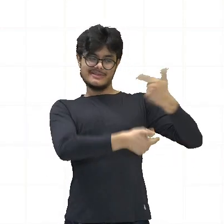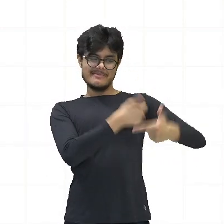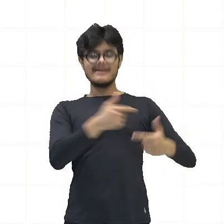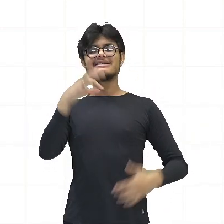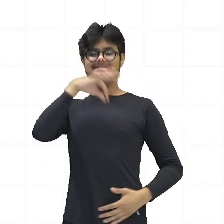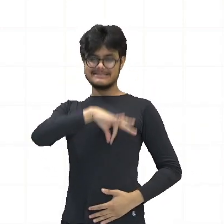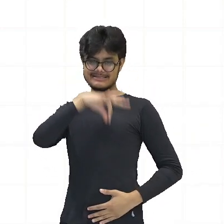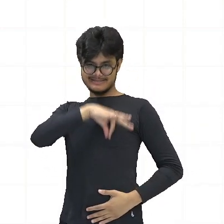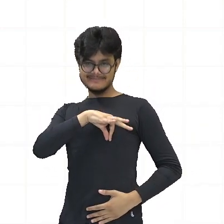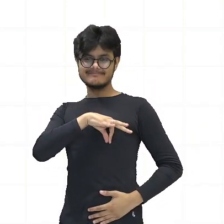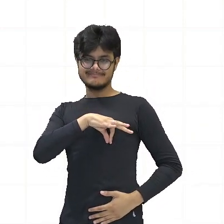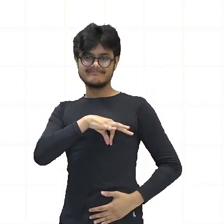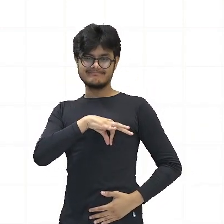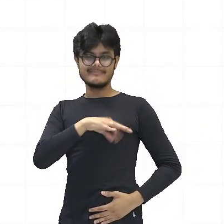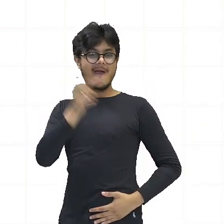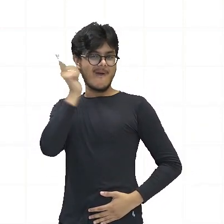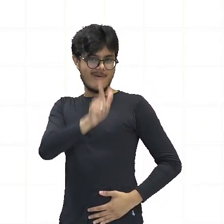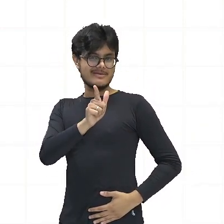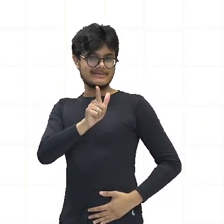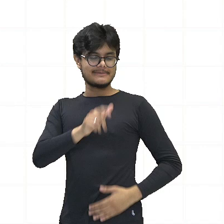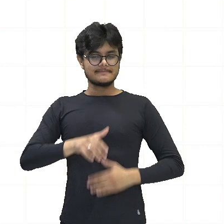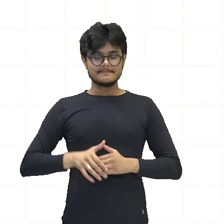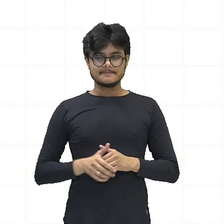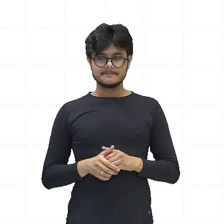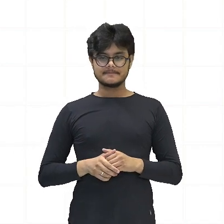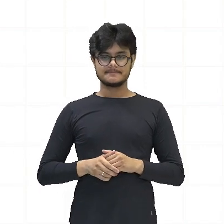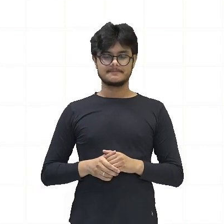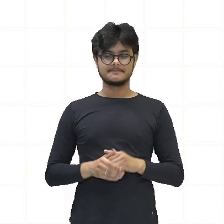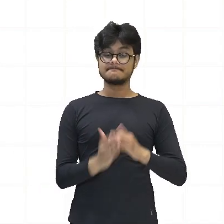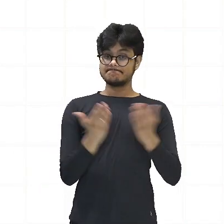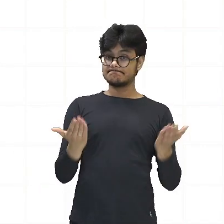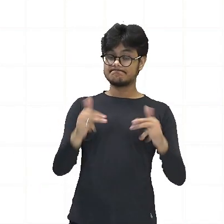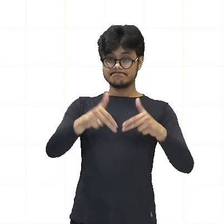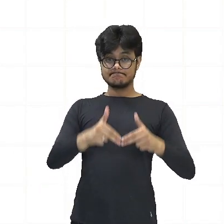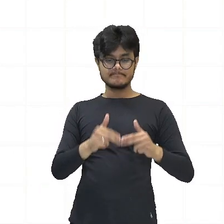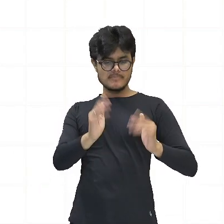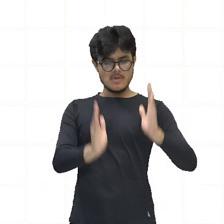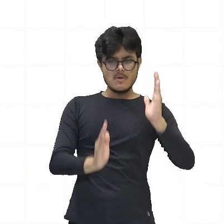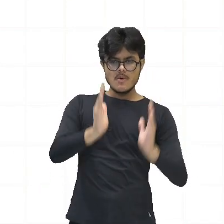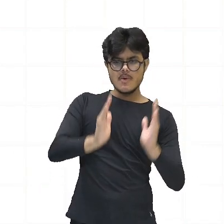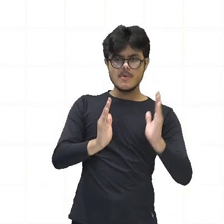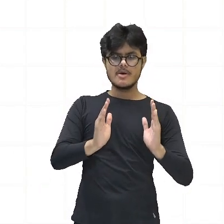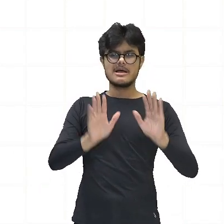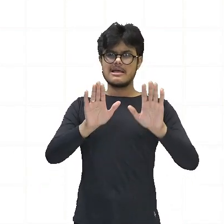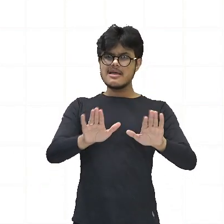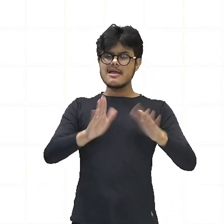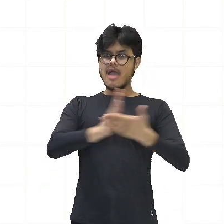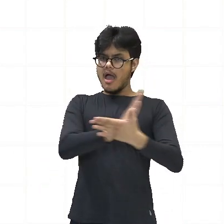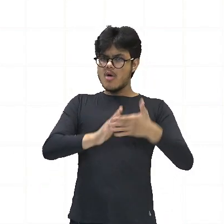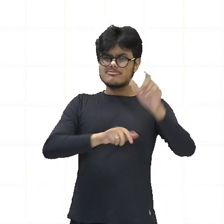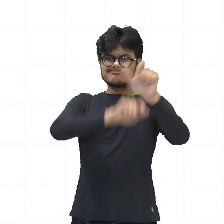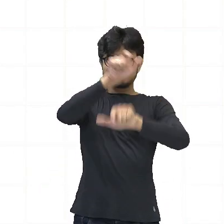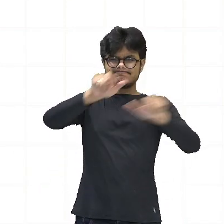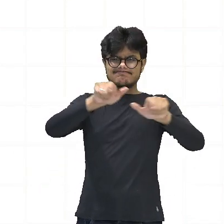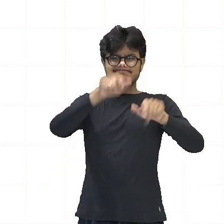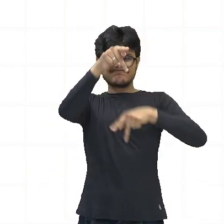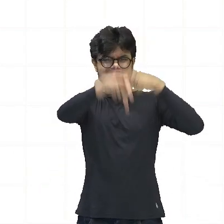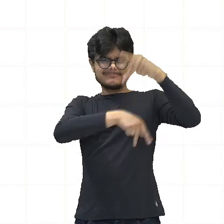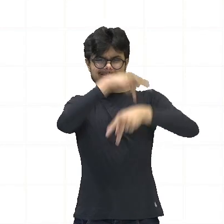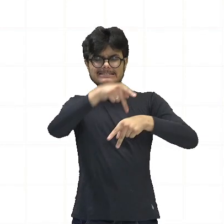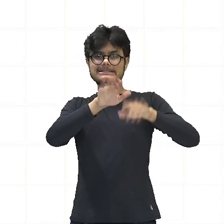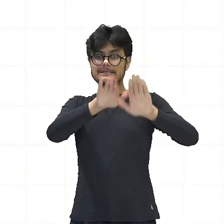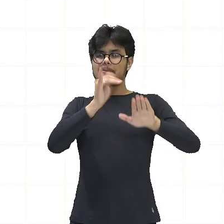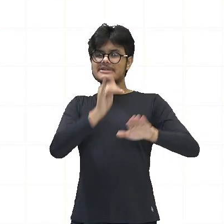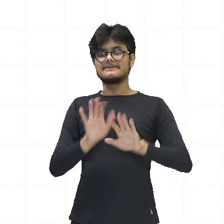acabou tornando-se uma mercadoria. Então, nesse período, milhares de trabalhadores eles se deslocaram